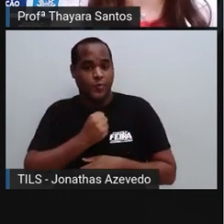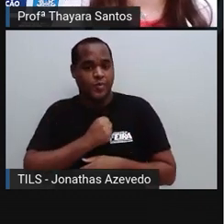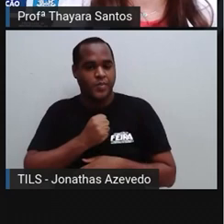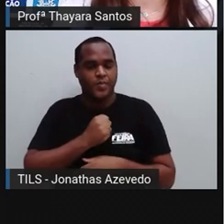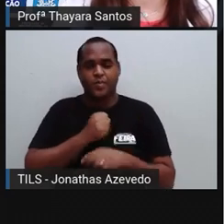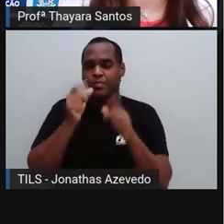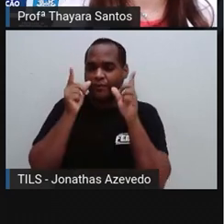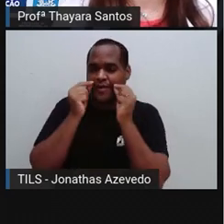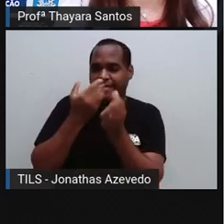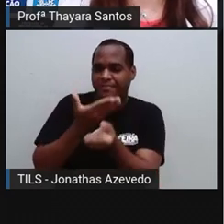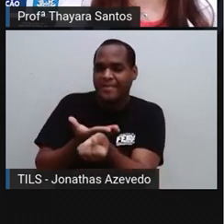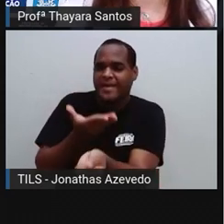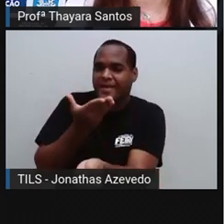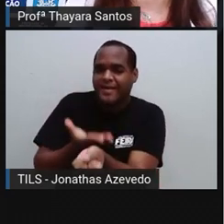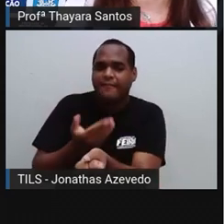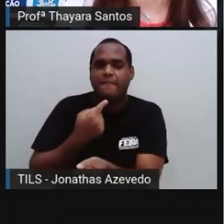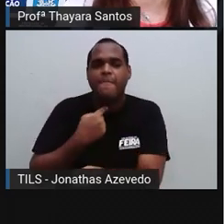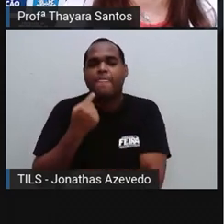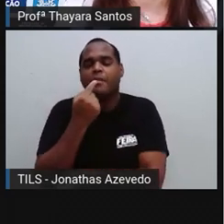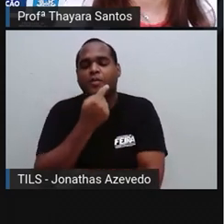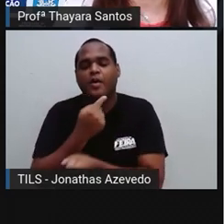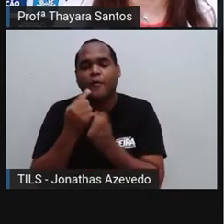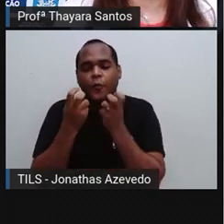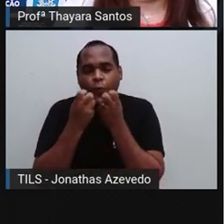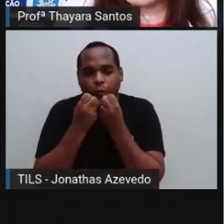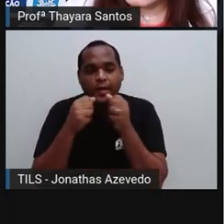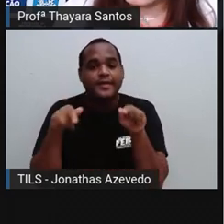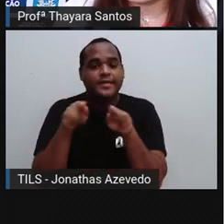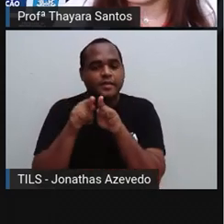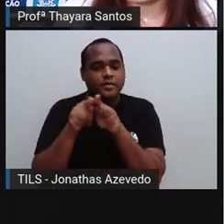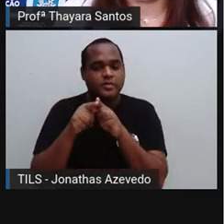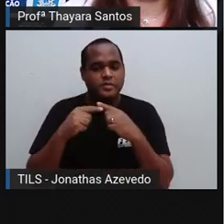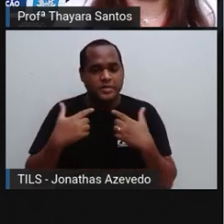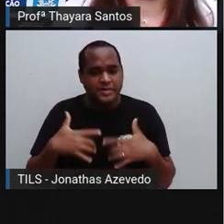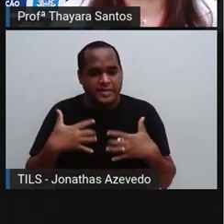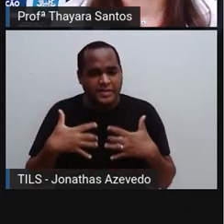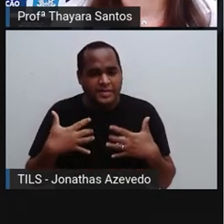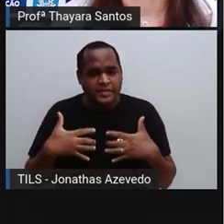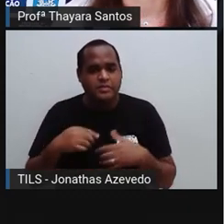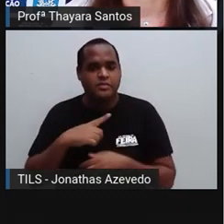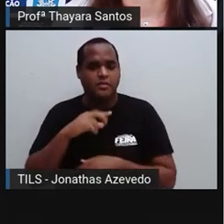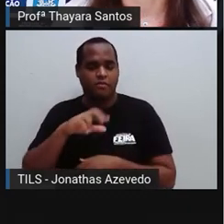da pressão arterial, boca seca, tremores, náuseas e vômitos.